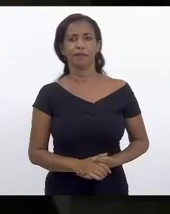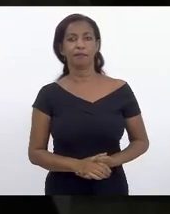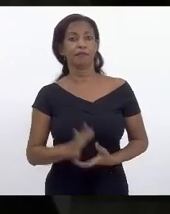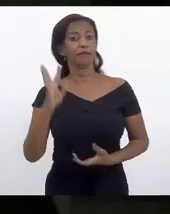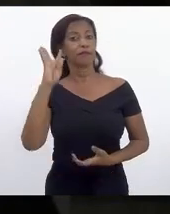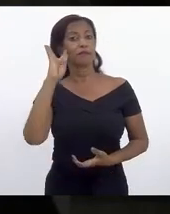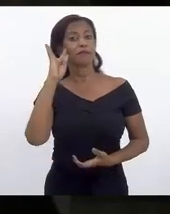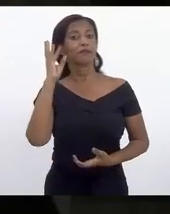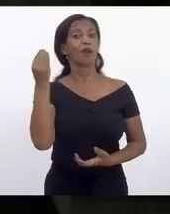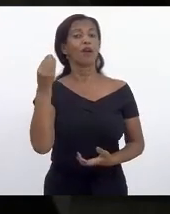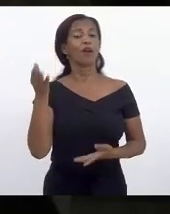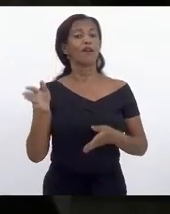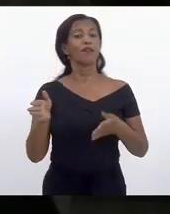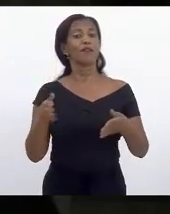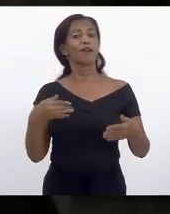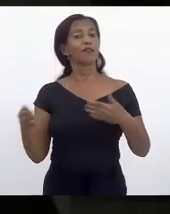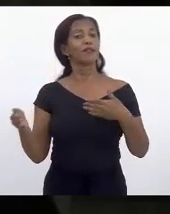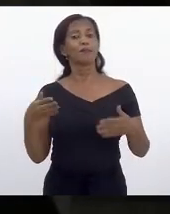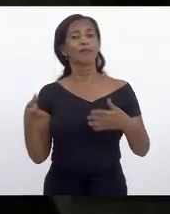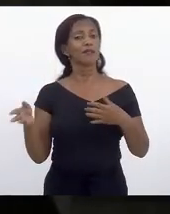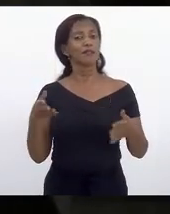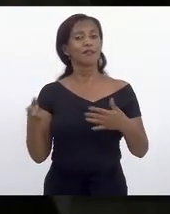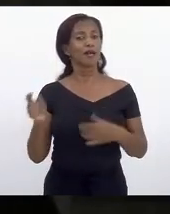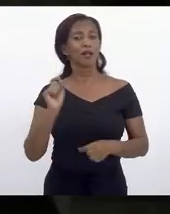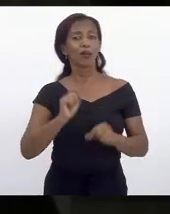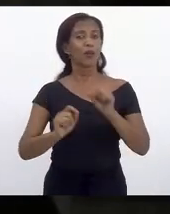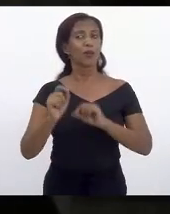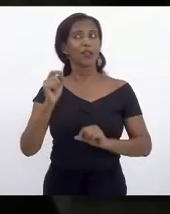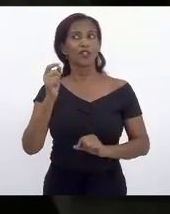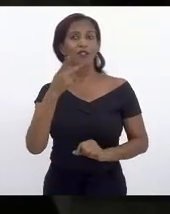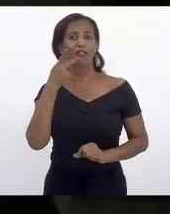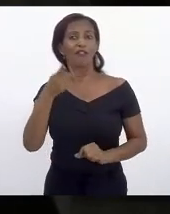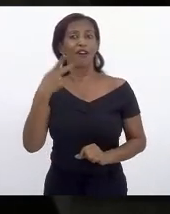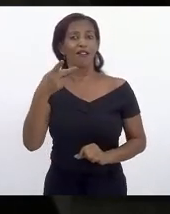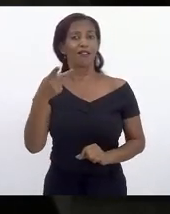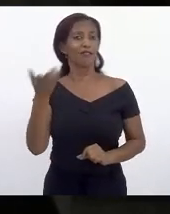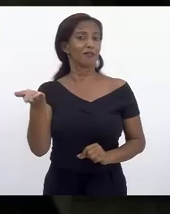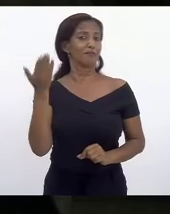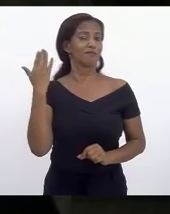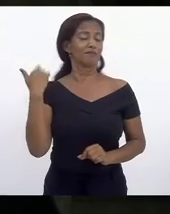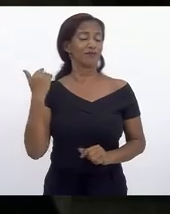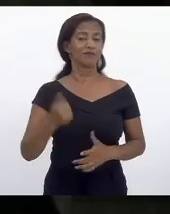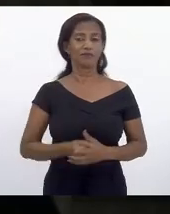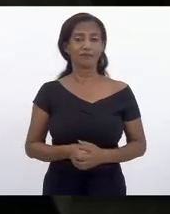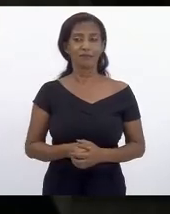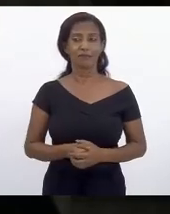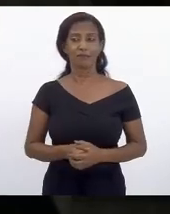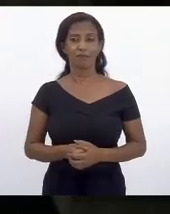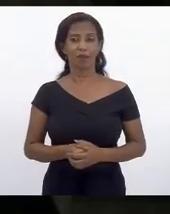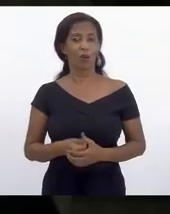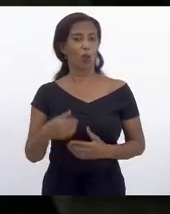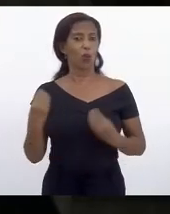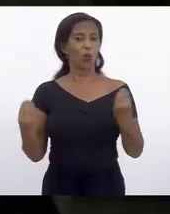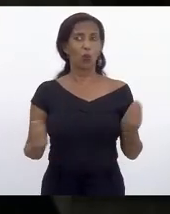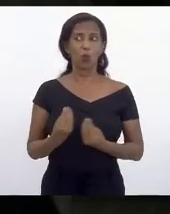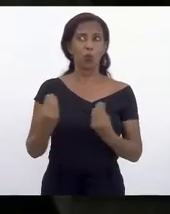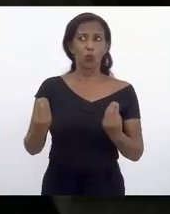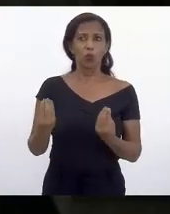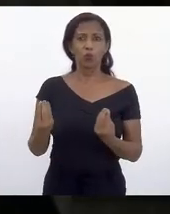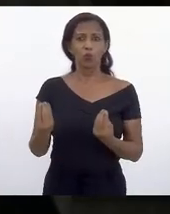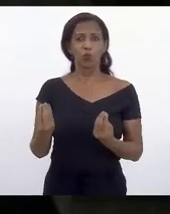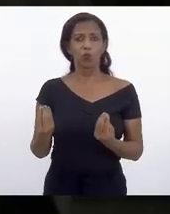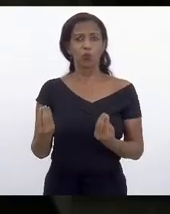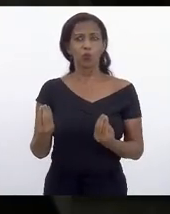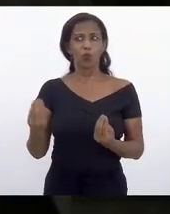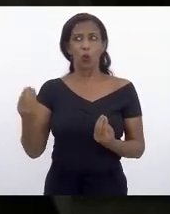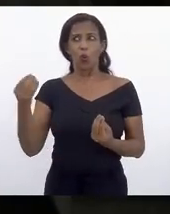decide flexibilizar aquilo que eles consideravam um totem, aquilo que eles